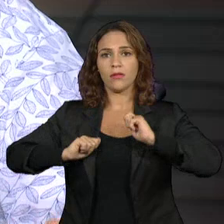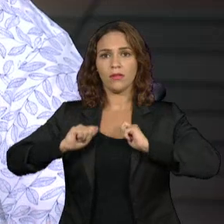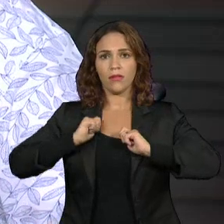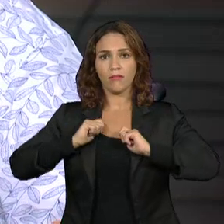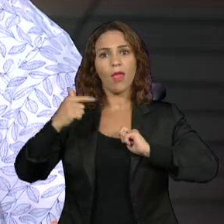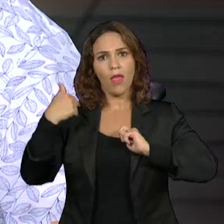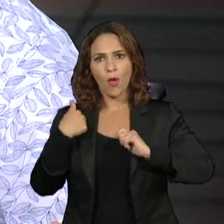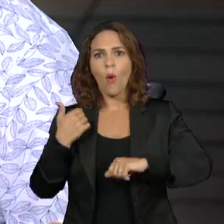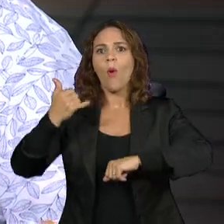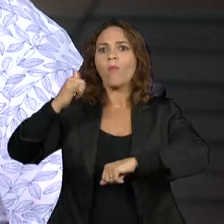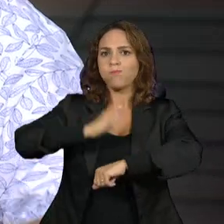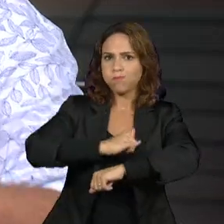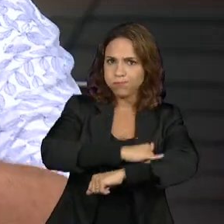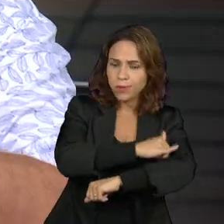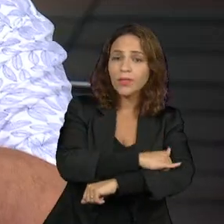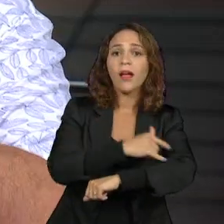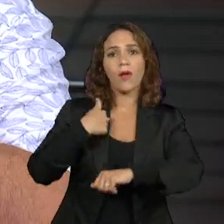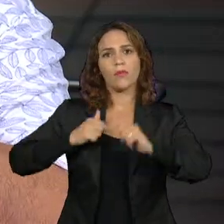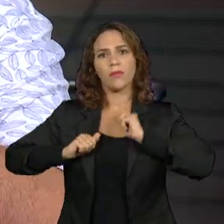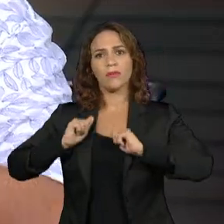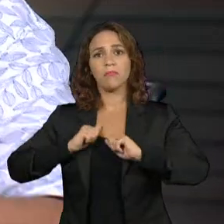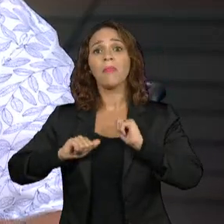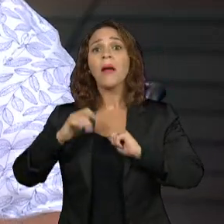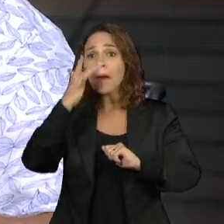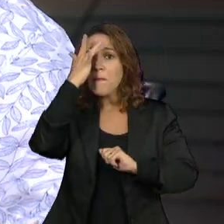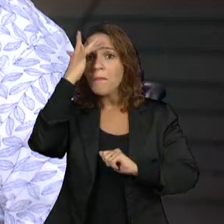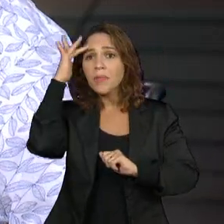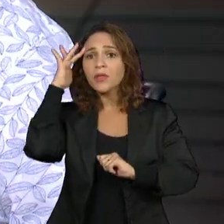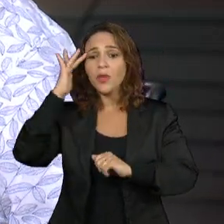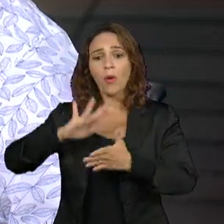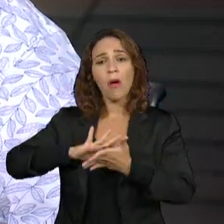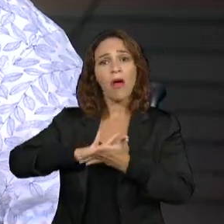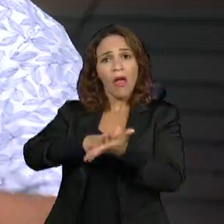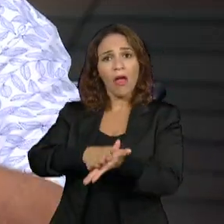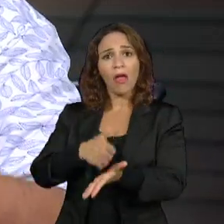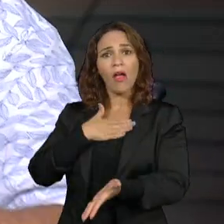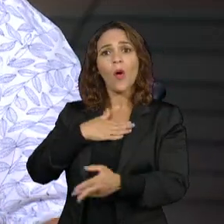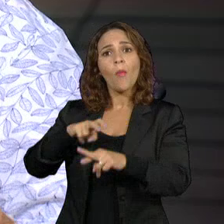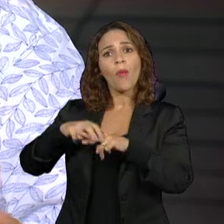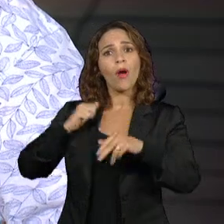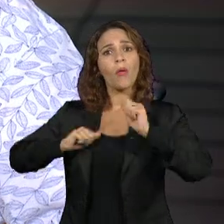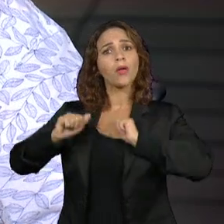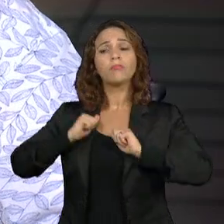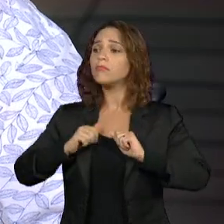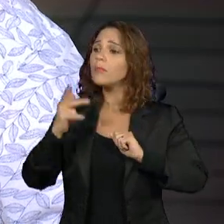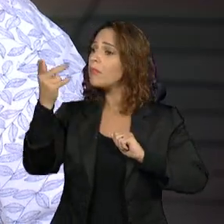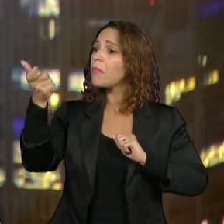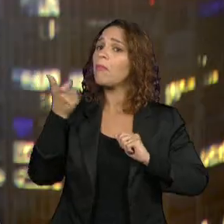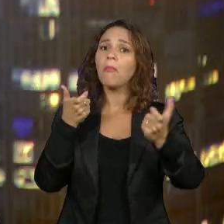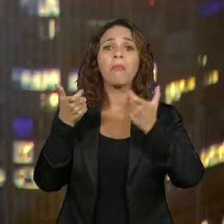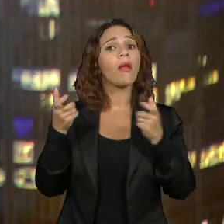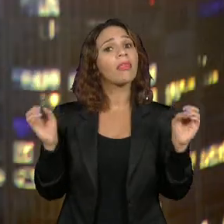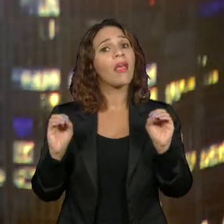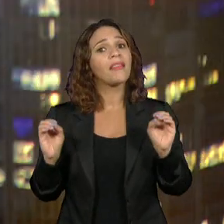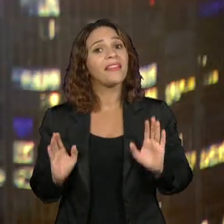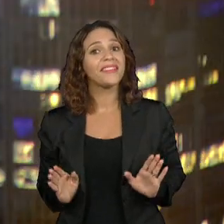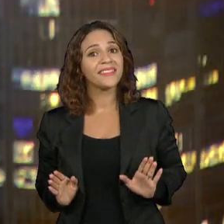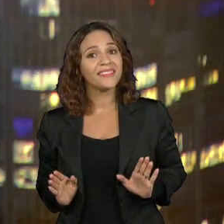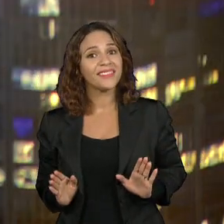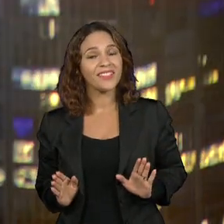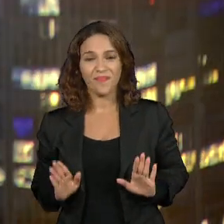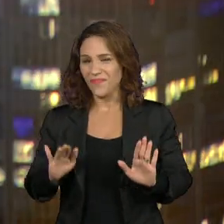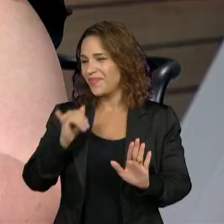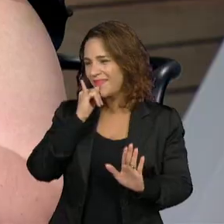da obesidade. E eu não sou maltratado por ninguém por uma ansiedade crônica que eu vou ter que tratar para o resto da minha vida. Quando a gente vê na parte